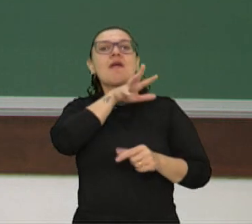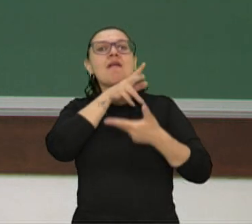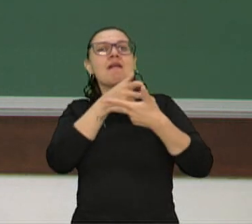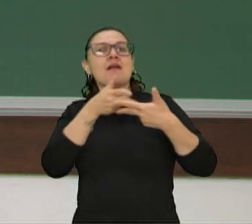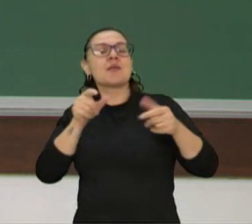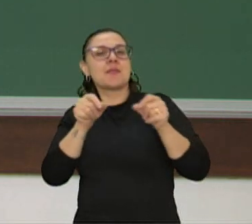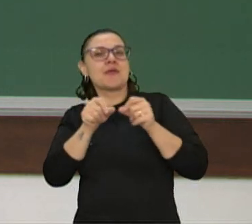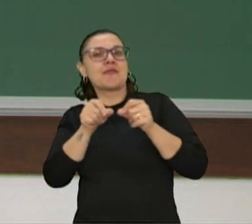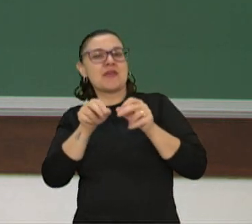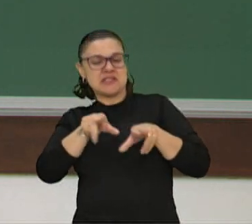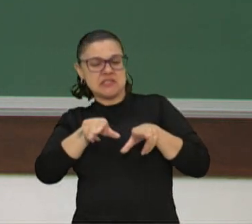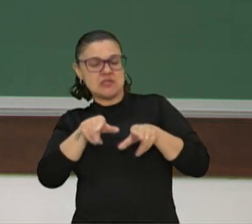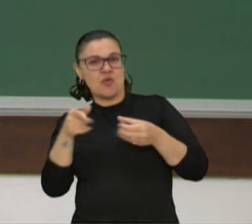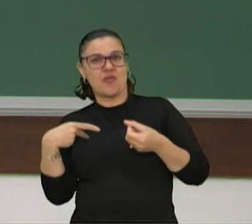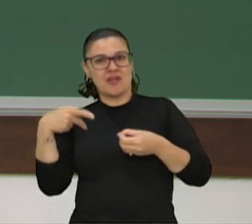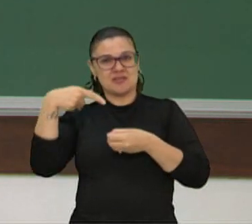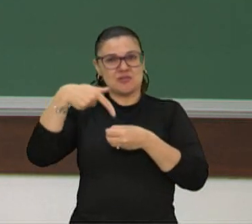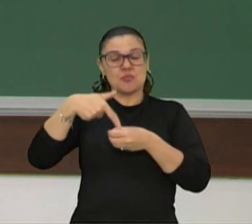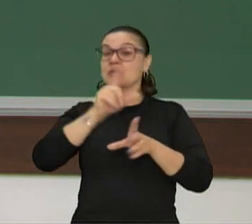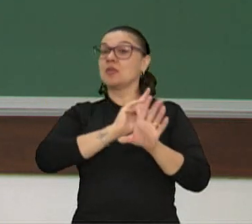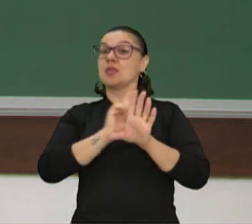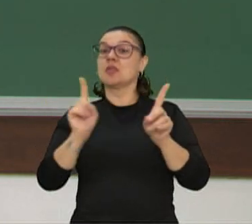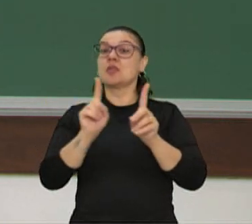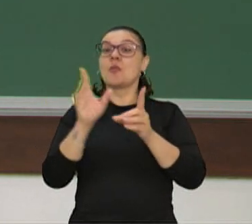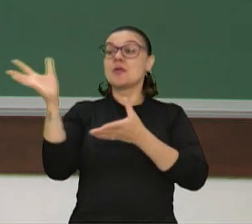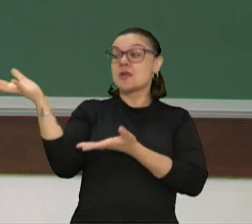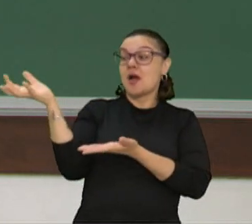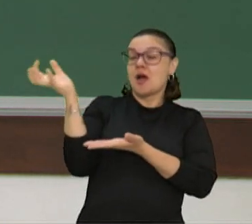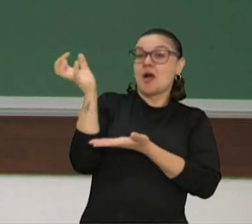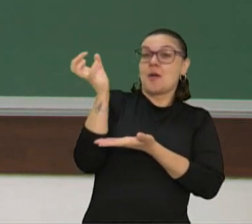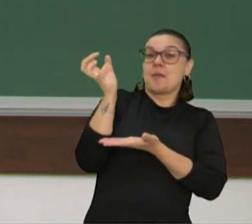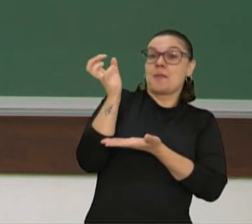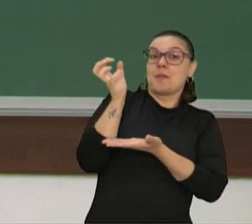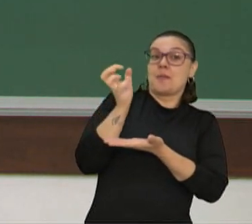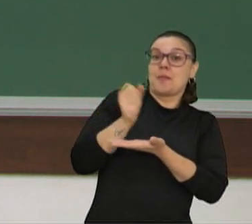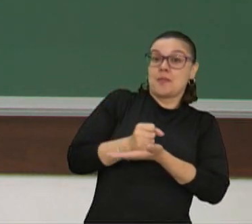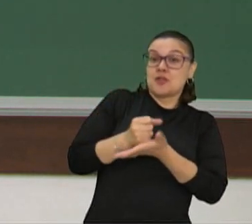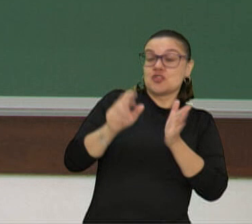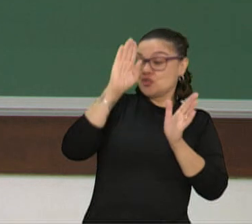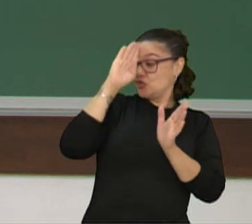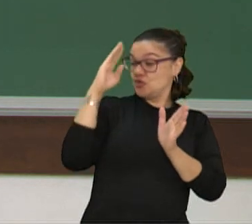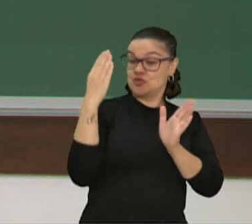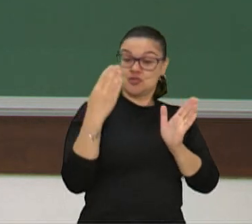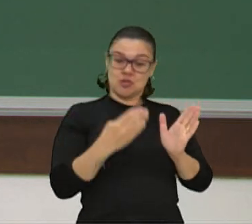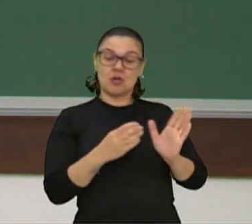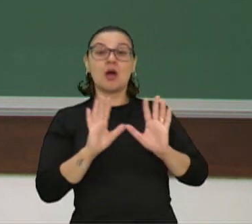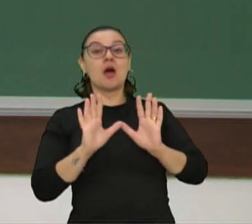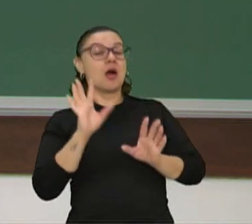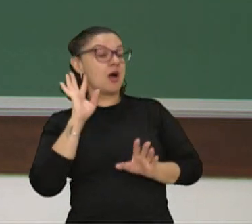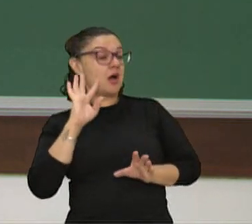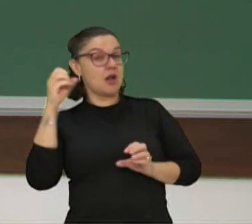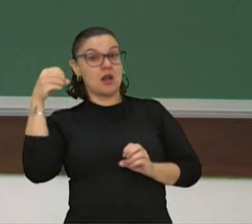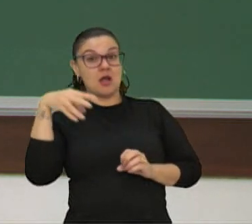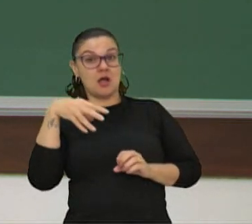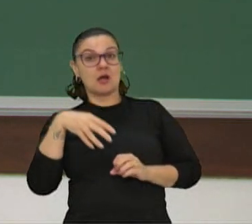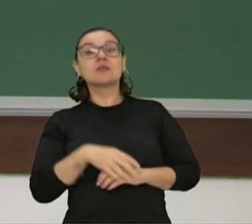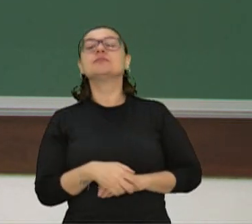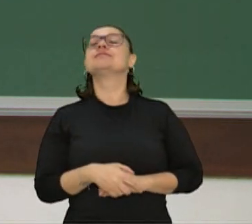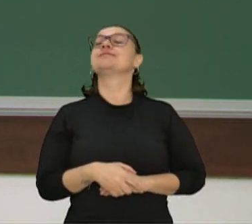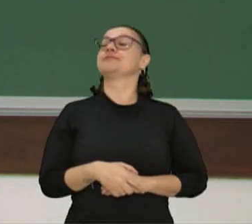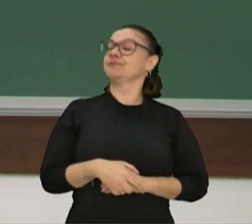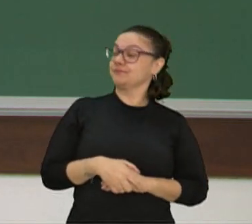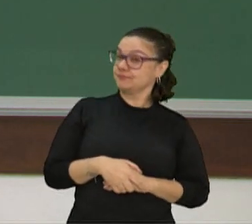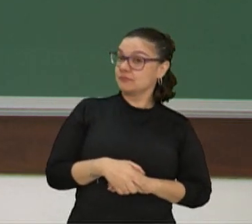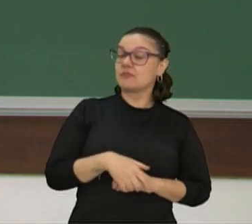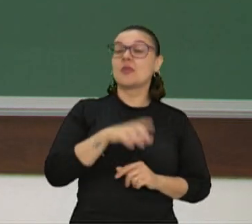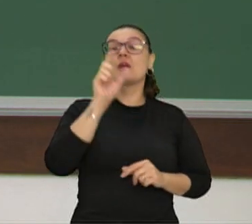combustível, como as plantas fazem. E sim, eles carregam as baterias direto pela luz. Olha que interessante, pessoal.